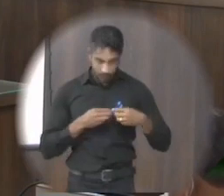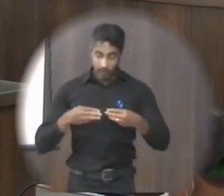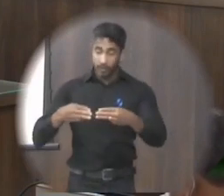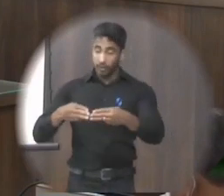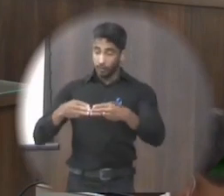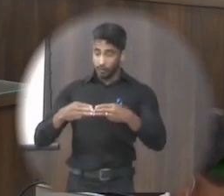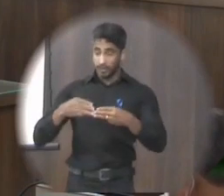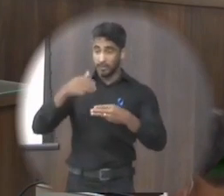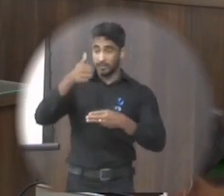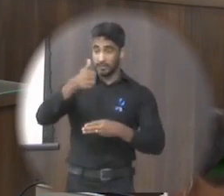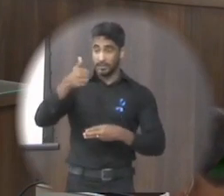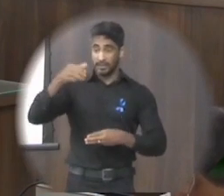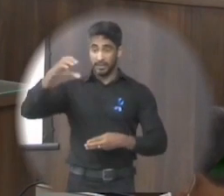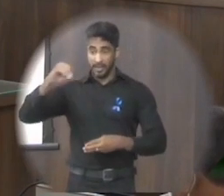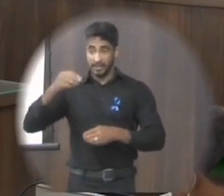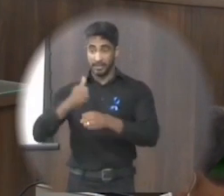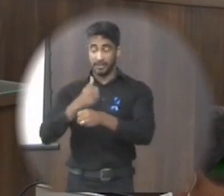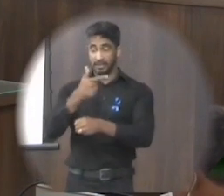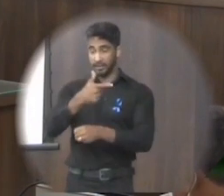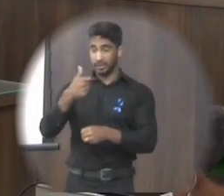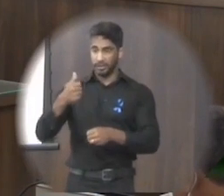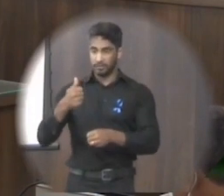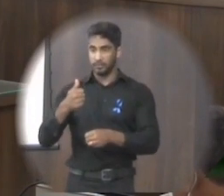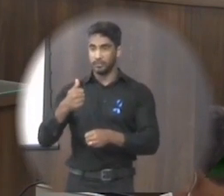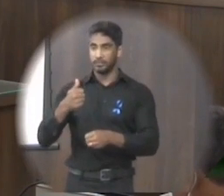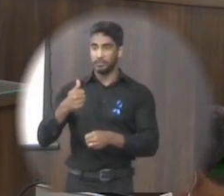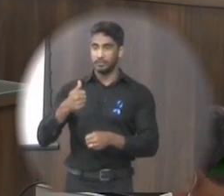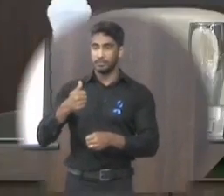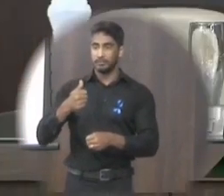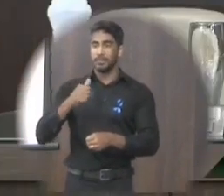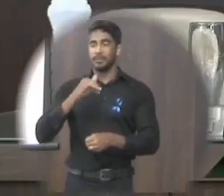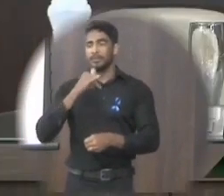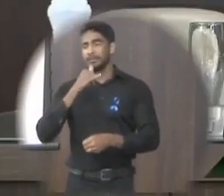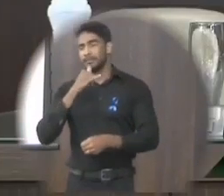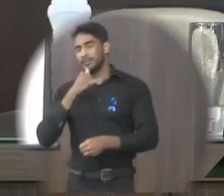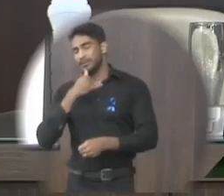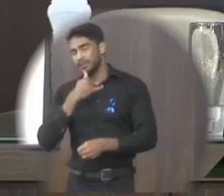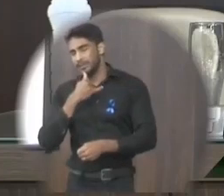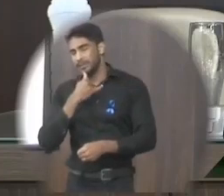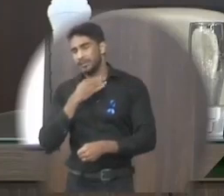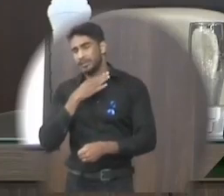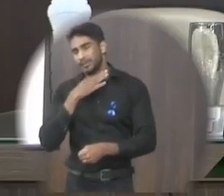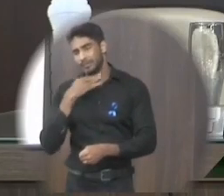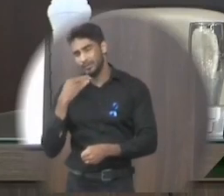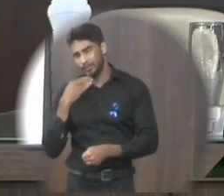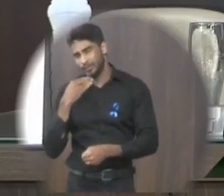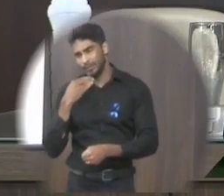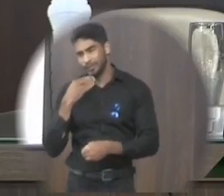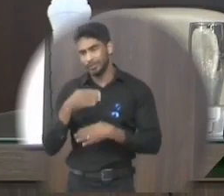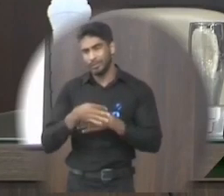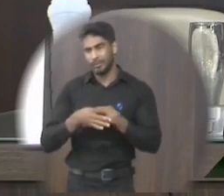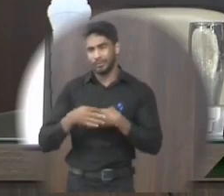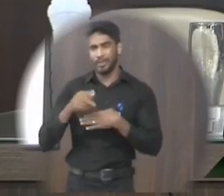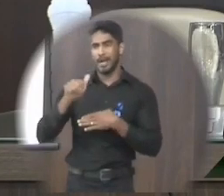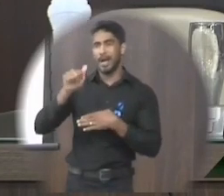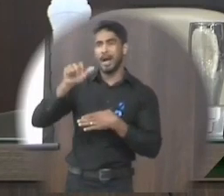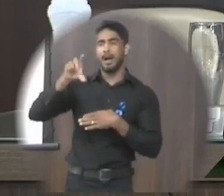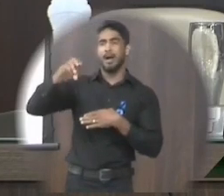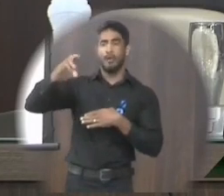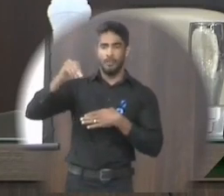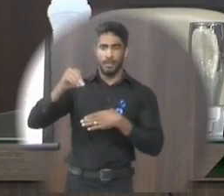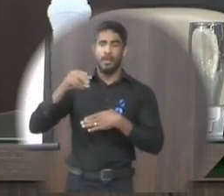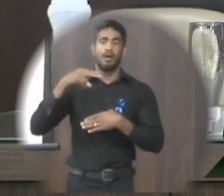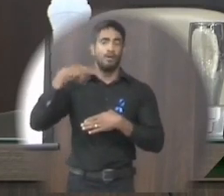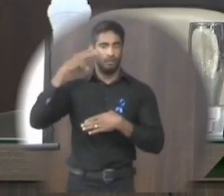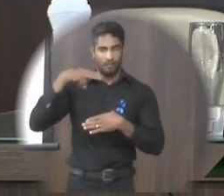Moção 110/2021, voto de pesar, de minha autoria. Excelentíssimo senhor presidente, o vereador subassinado